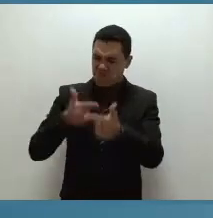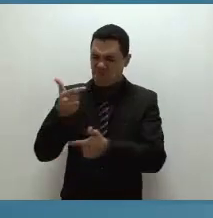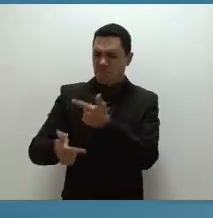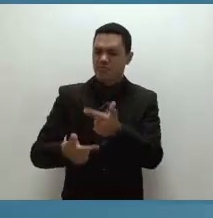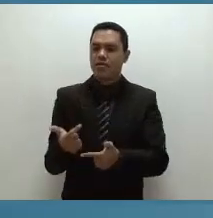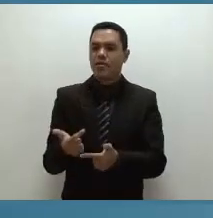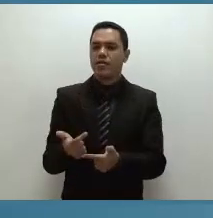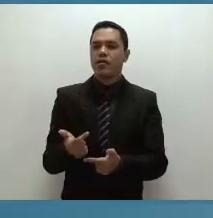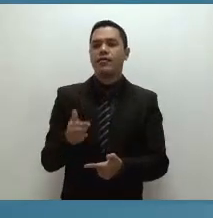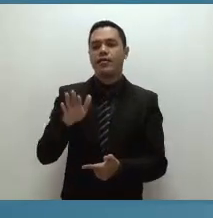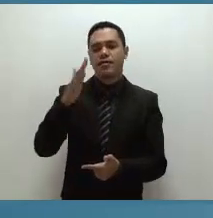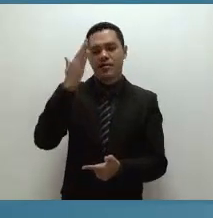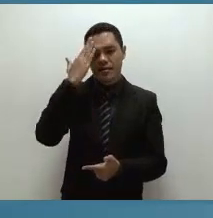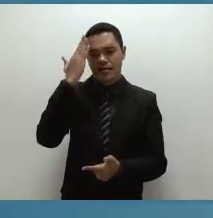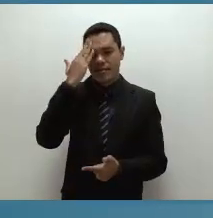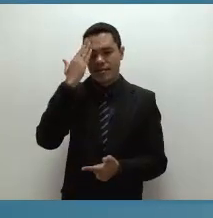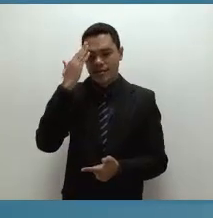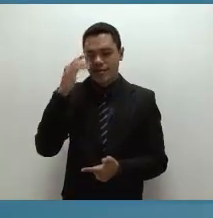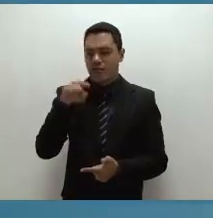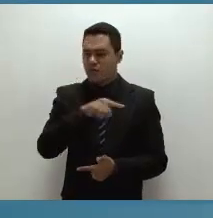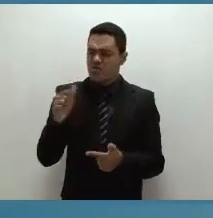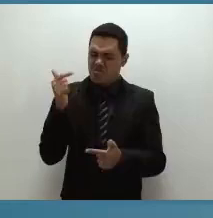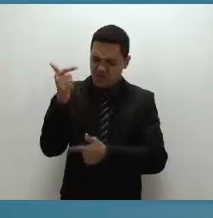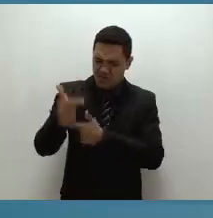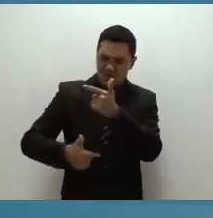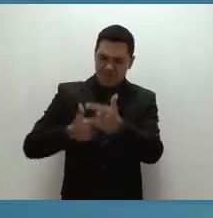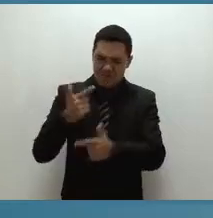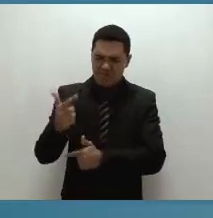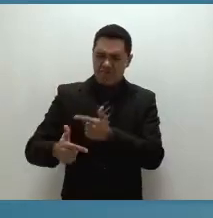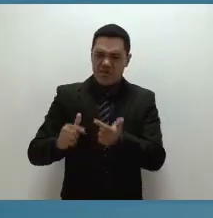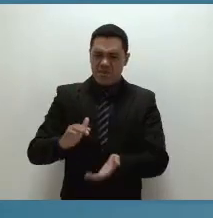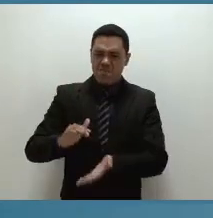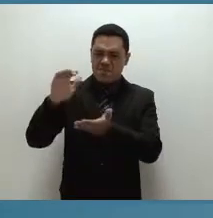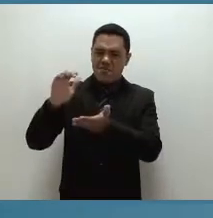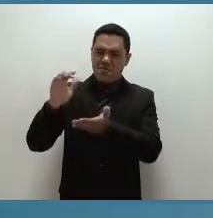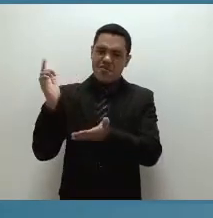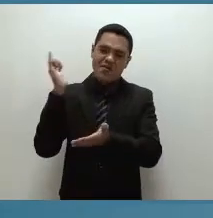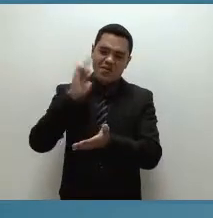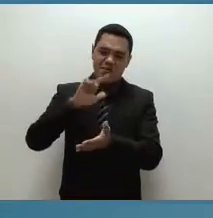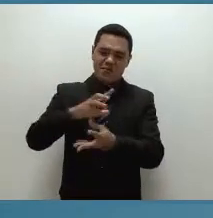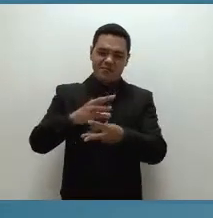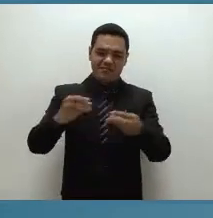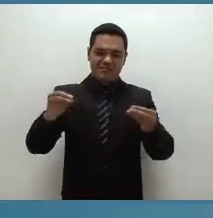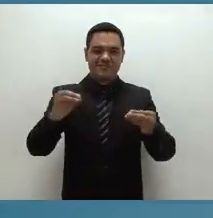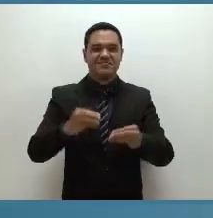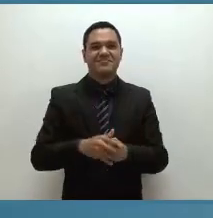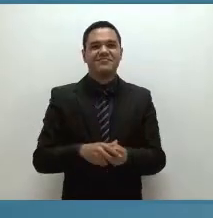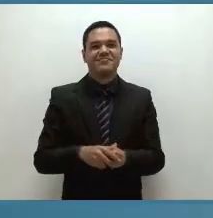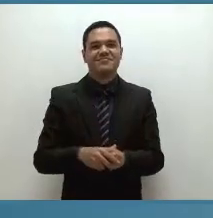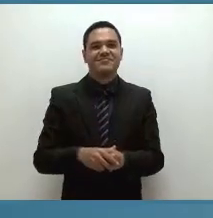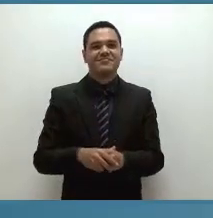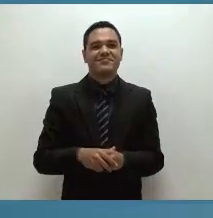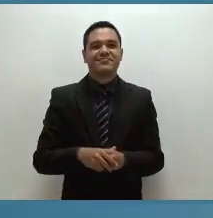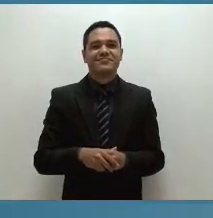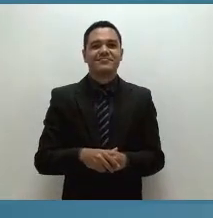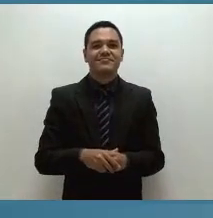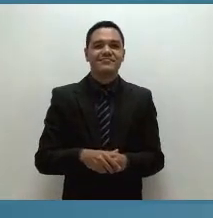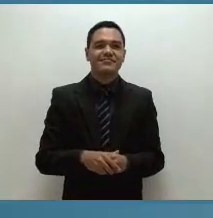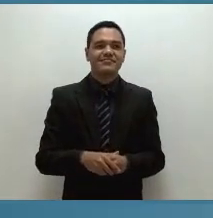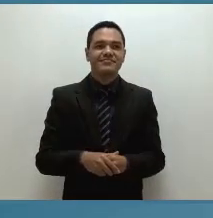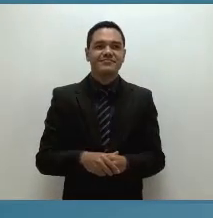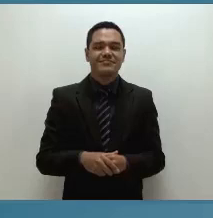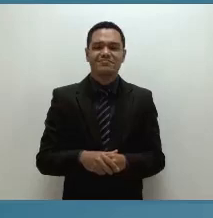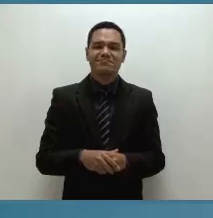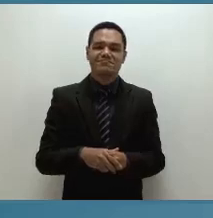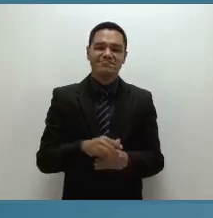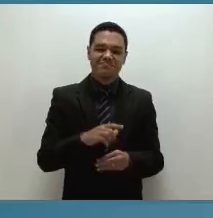sei que vocês darão conta. Tem agora, diferente de antigamente, nós já temos equipe que ajuda,